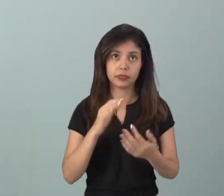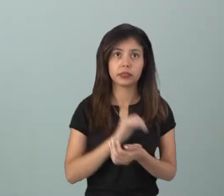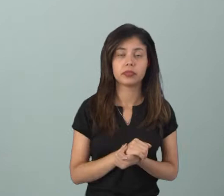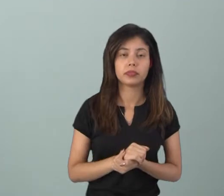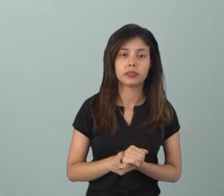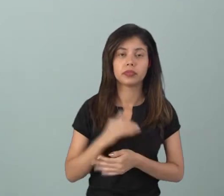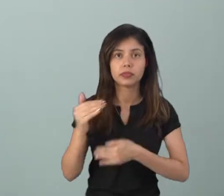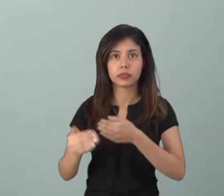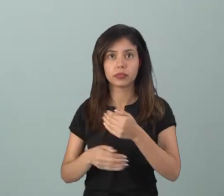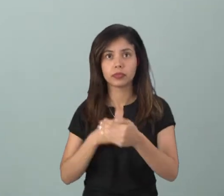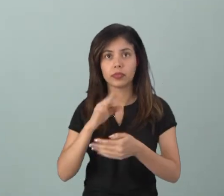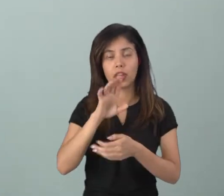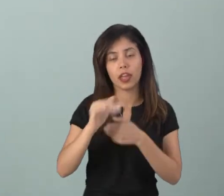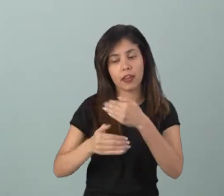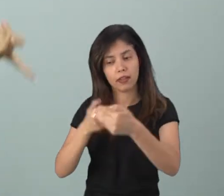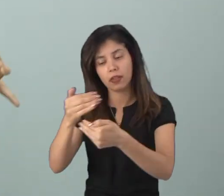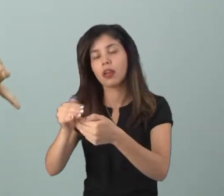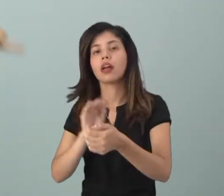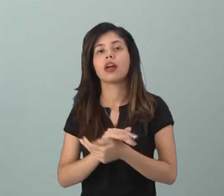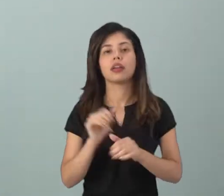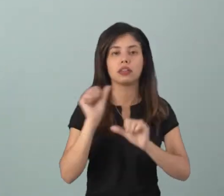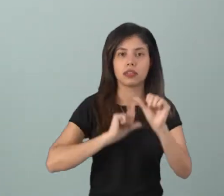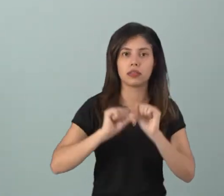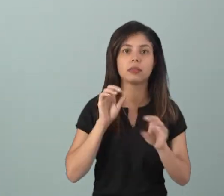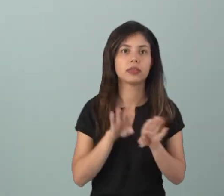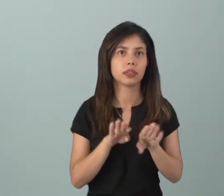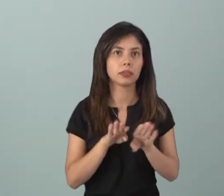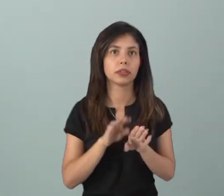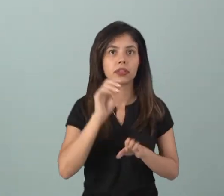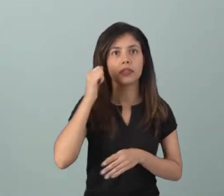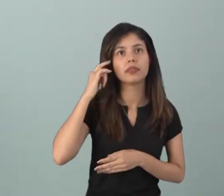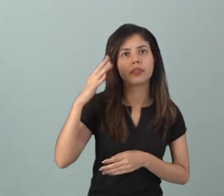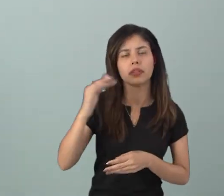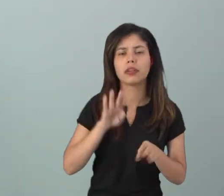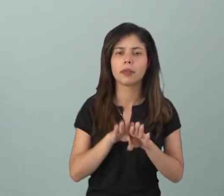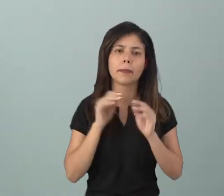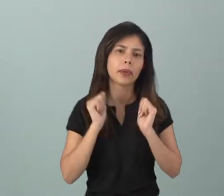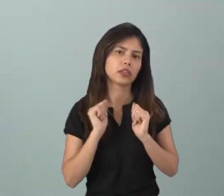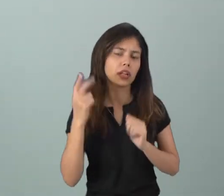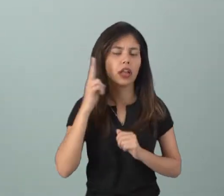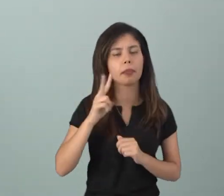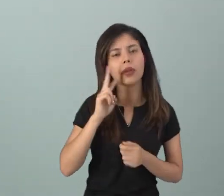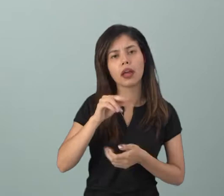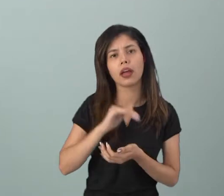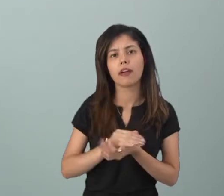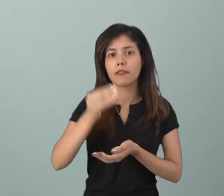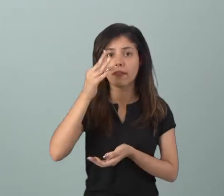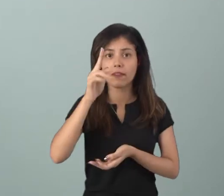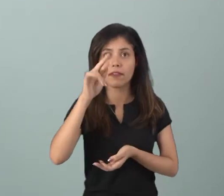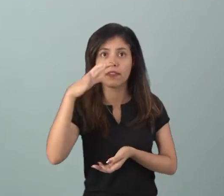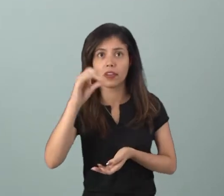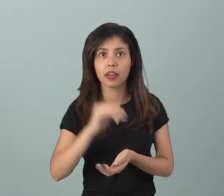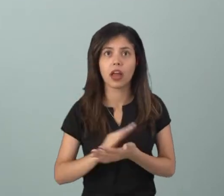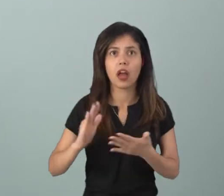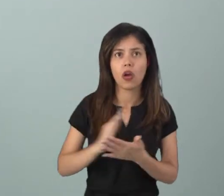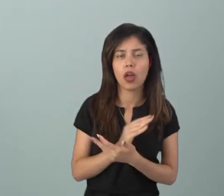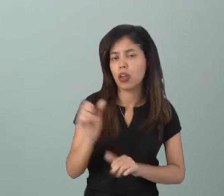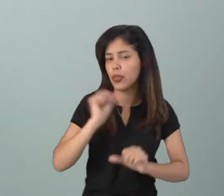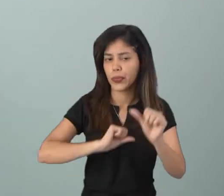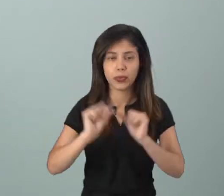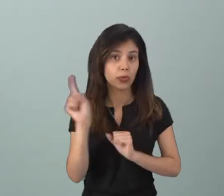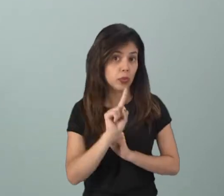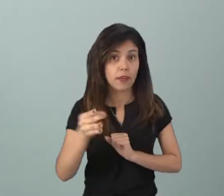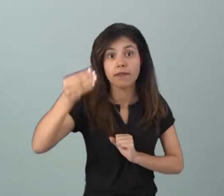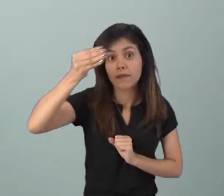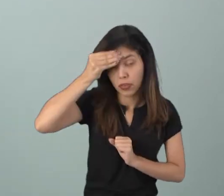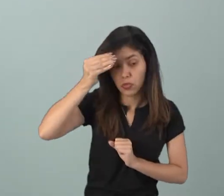evolucionismo, podemos lembrar de evoluir, que é algo que se transforma, fixismo a gente pode lembrar também de algo que é fixo, algo que não muda, que